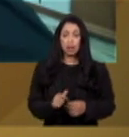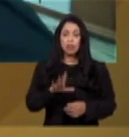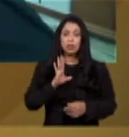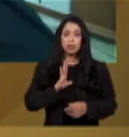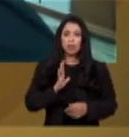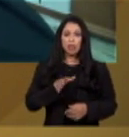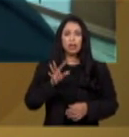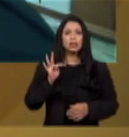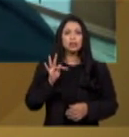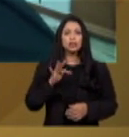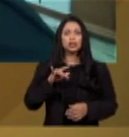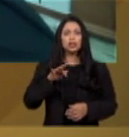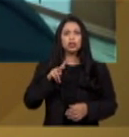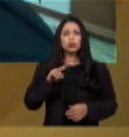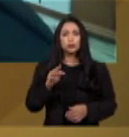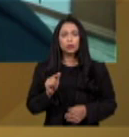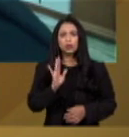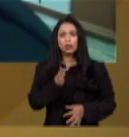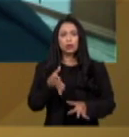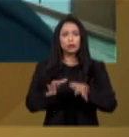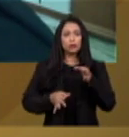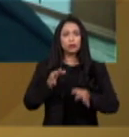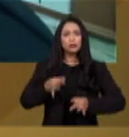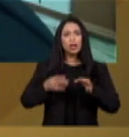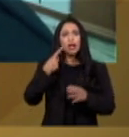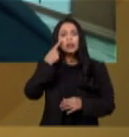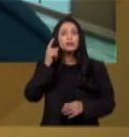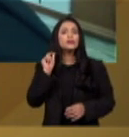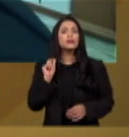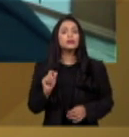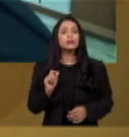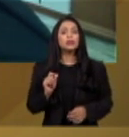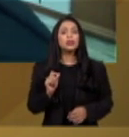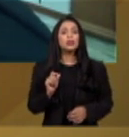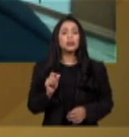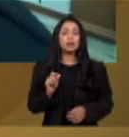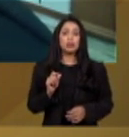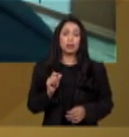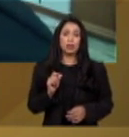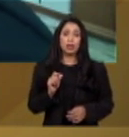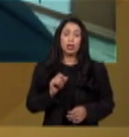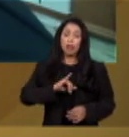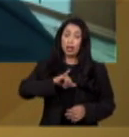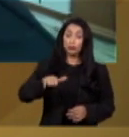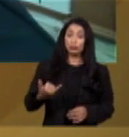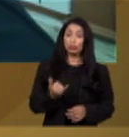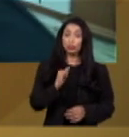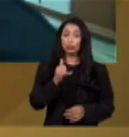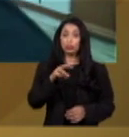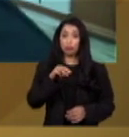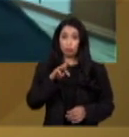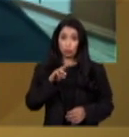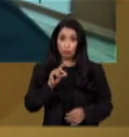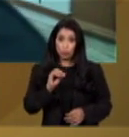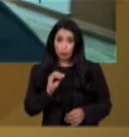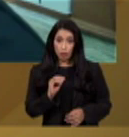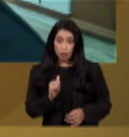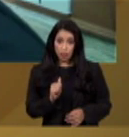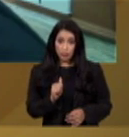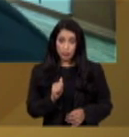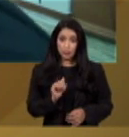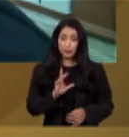título judicial trânsito em julgado prevendo a incidência dos juros da mora,